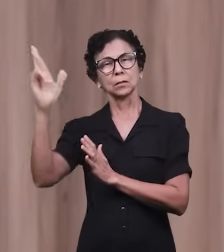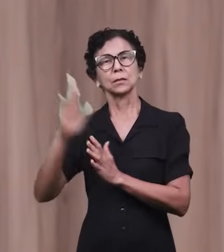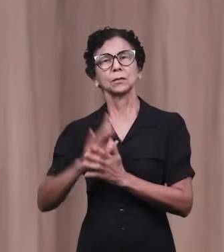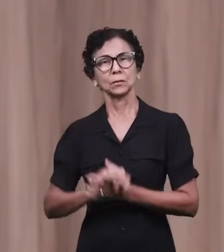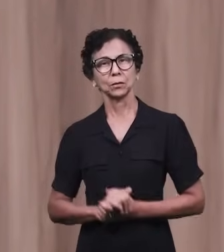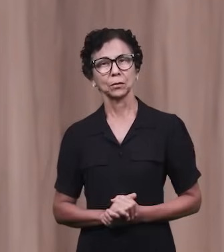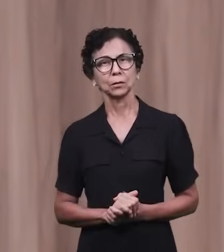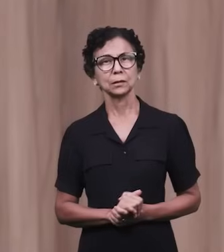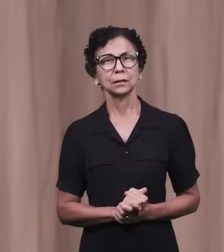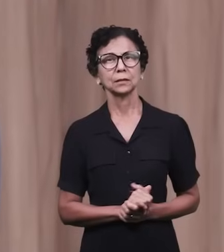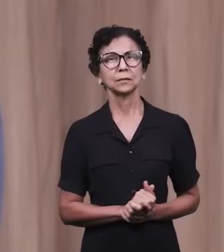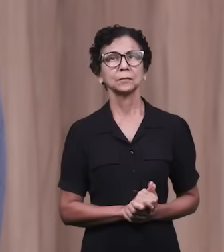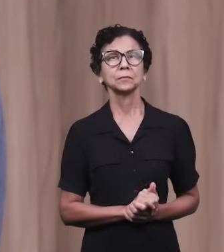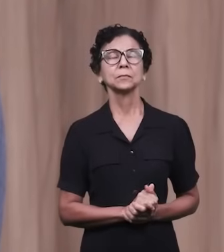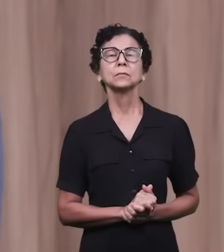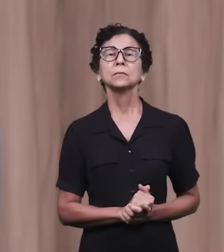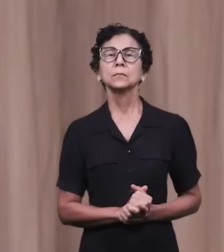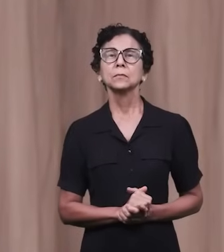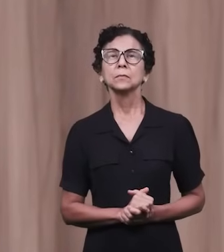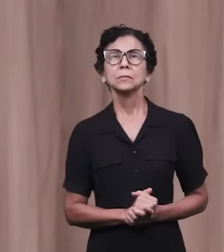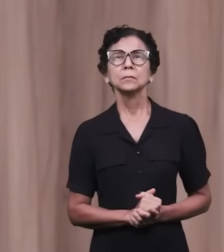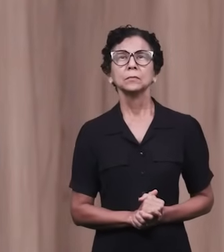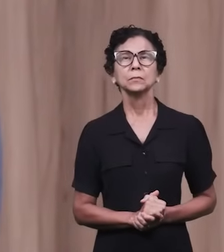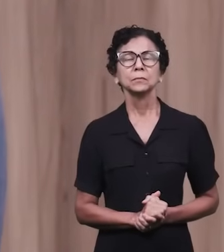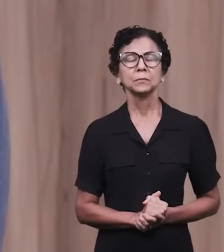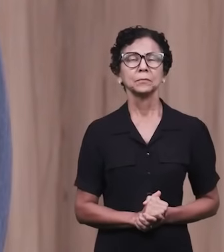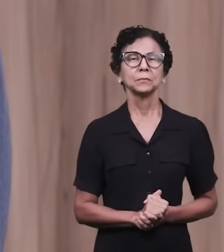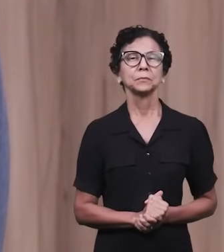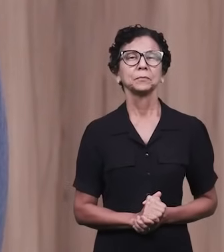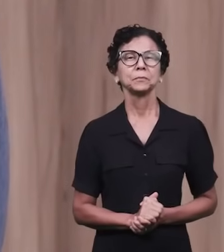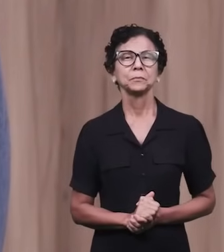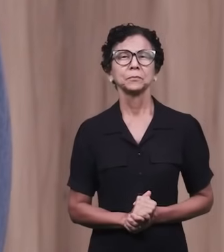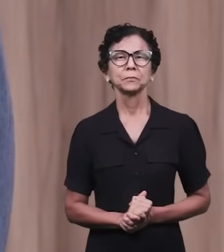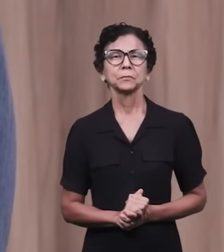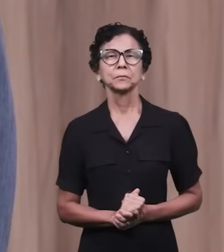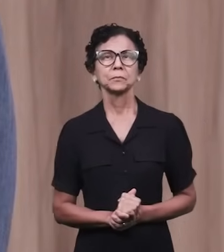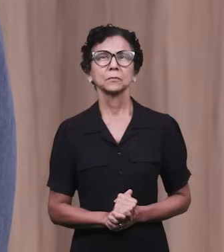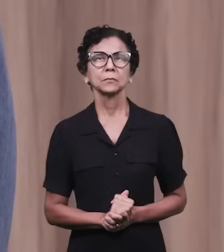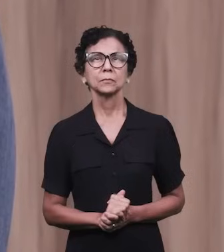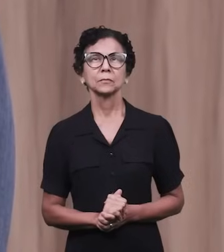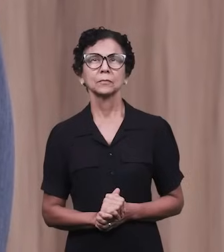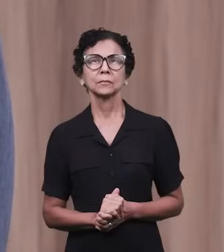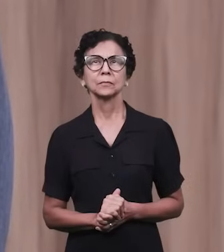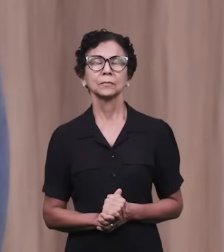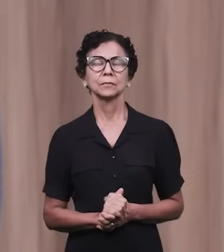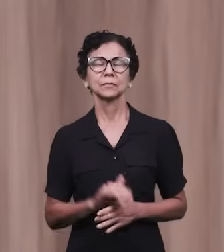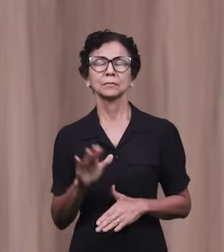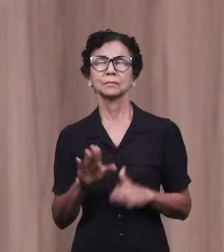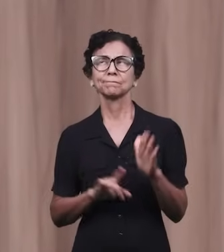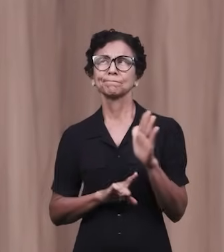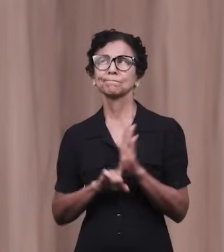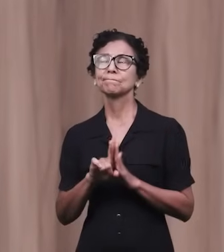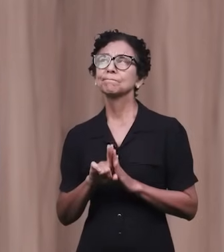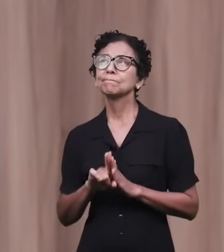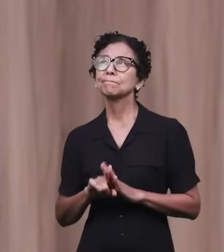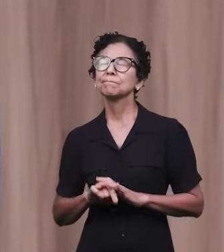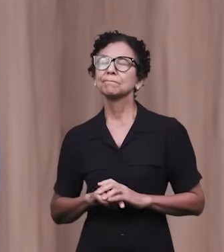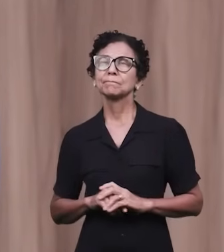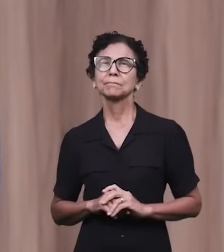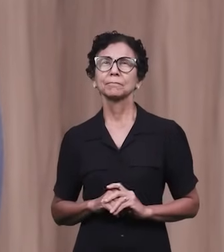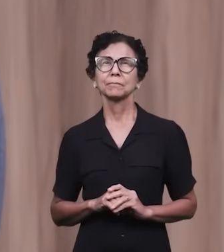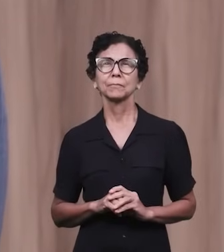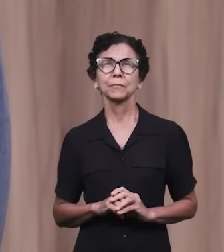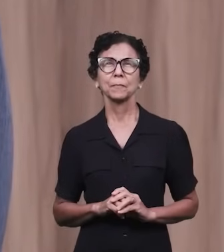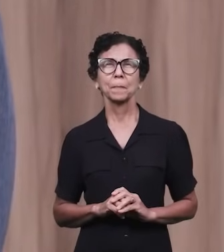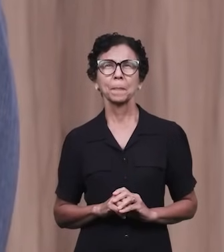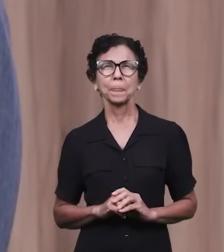da questão do momento, nós não temos ali, mas nós precisamos ir para a escola. E às vezes a gente pergunta o seguinte, esse assunto que nós trabalhamos aqui, em algum momento